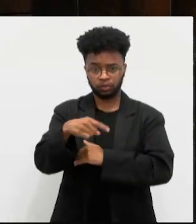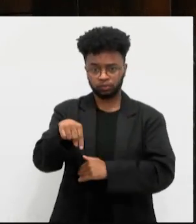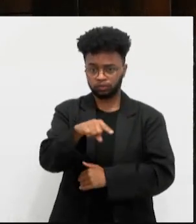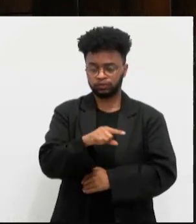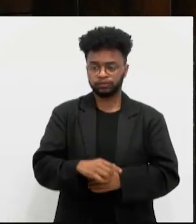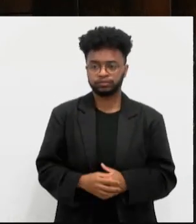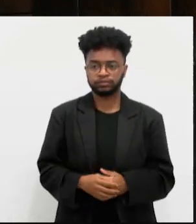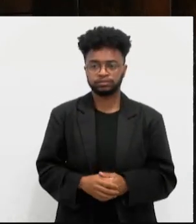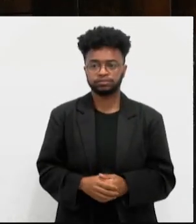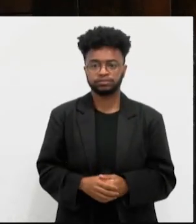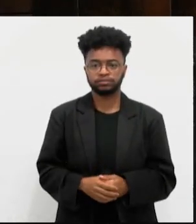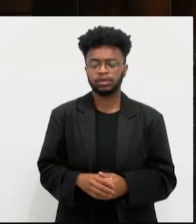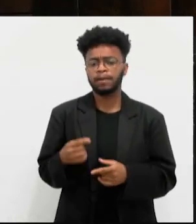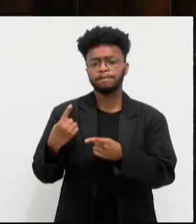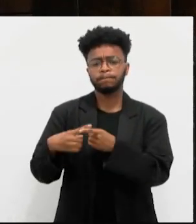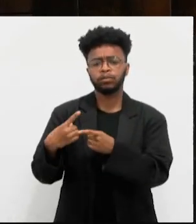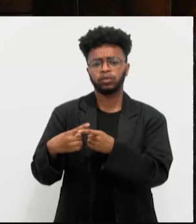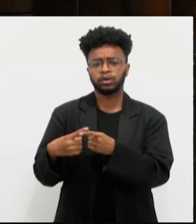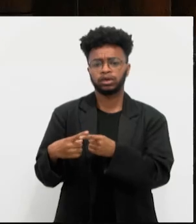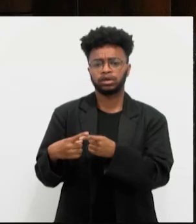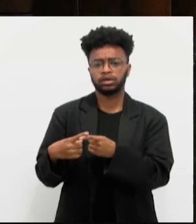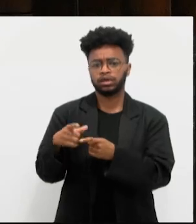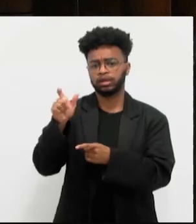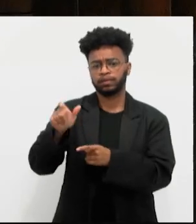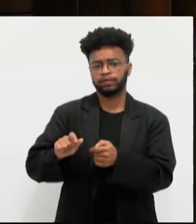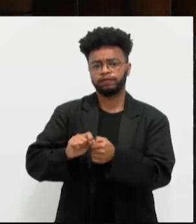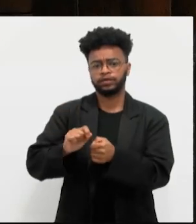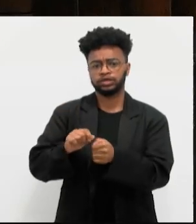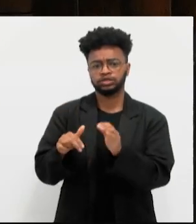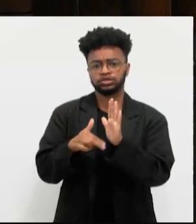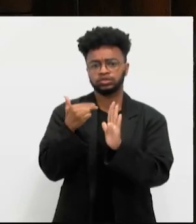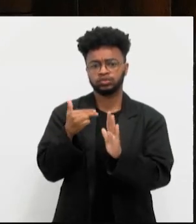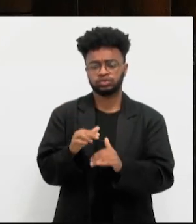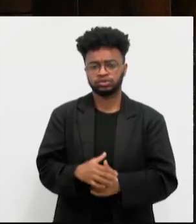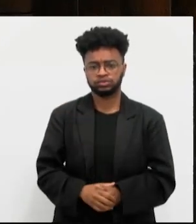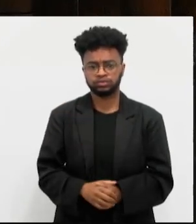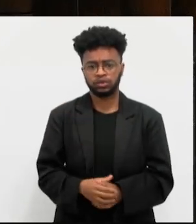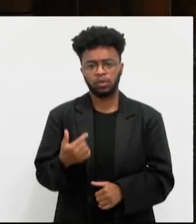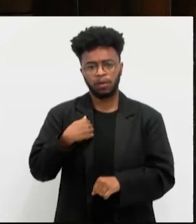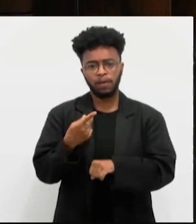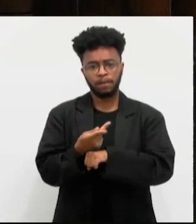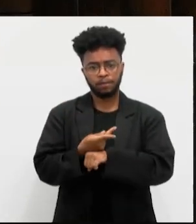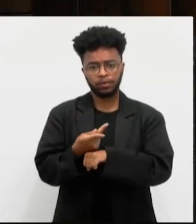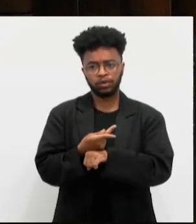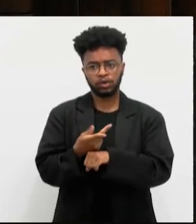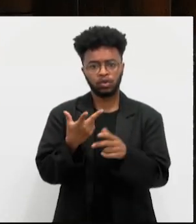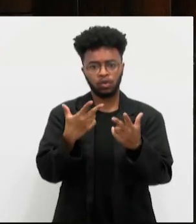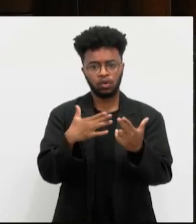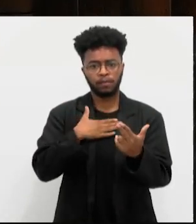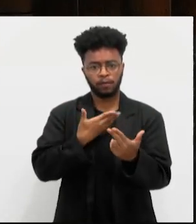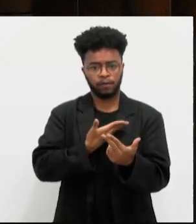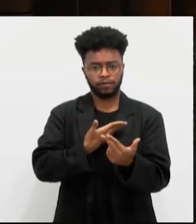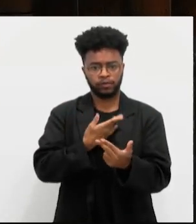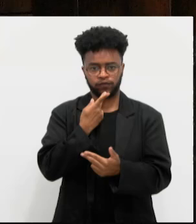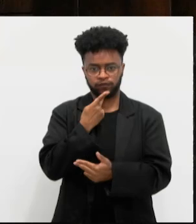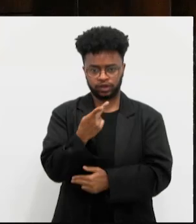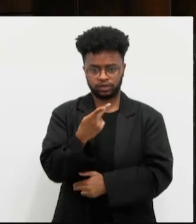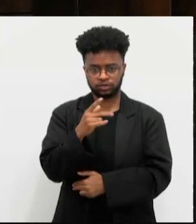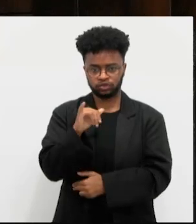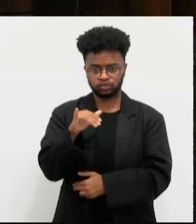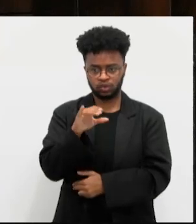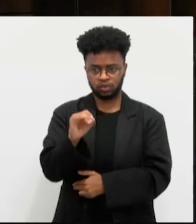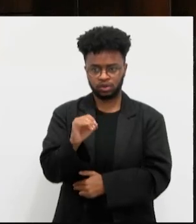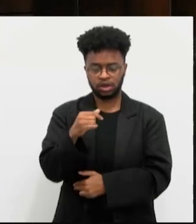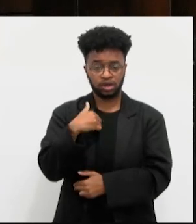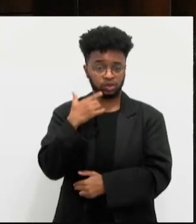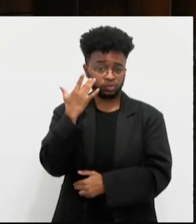questão. Por que fez uma bariátrica? Eu estou até procurando aqui, como diz meu amigo João Lengruber. Eu não